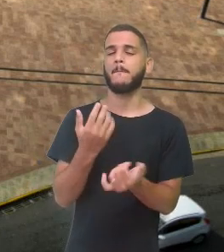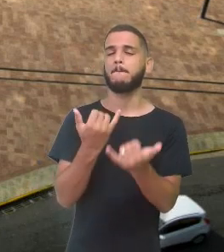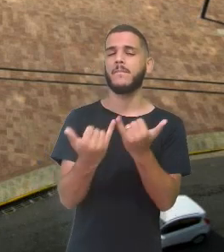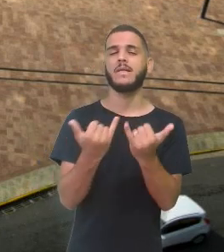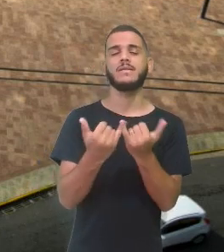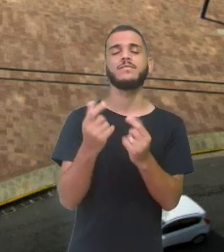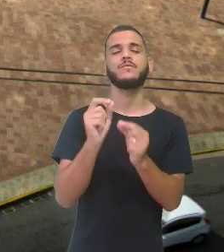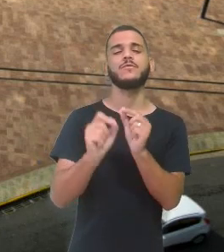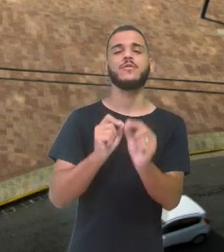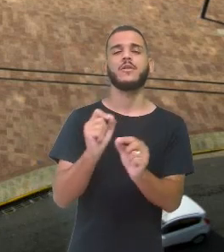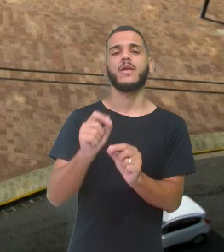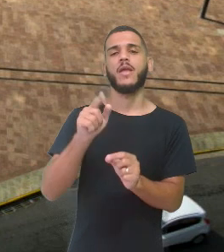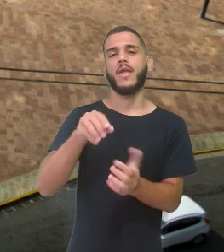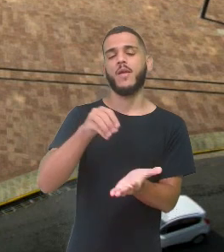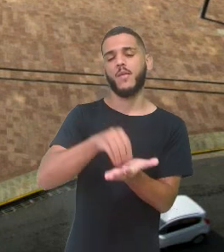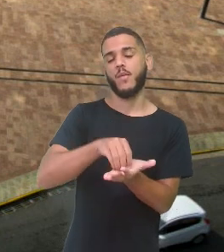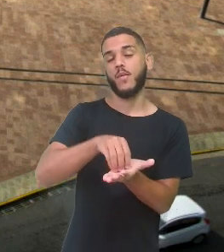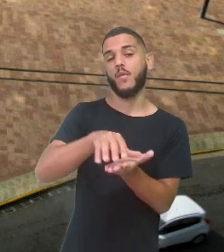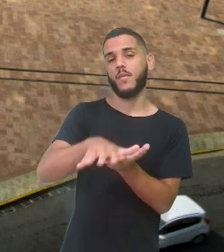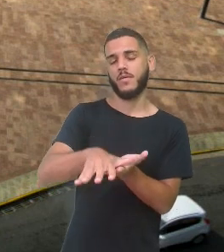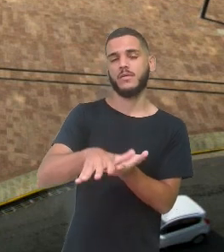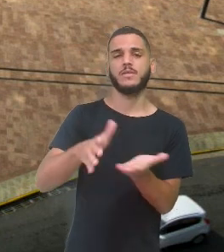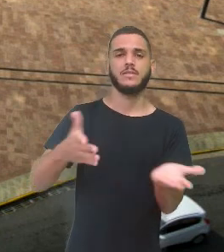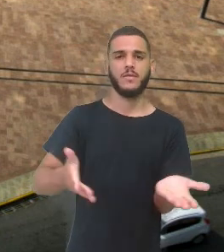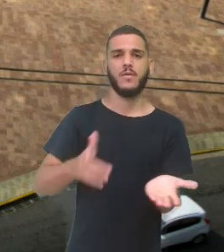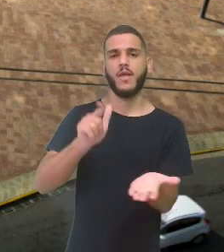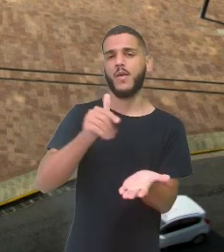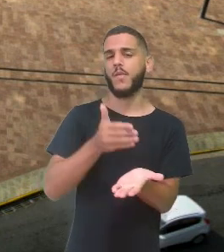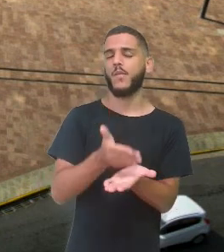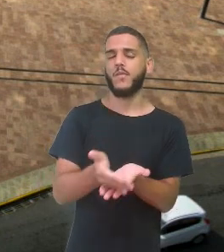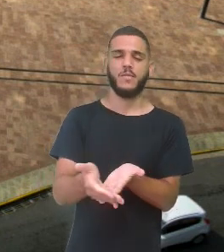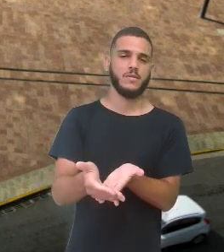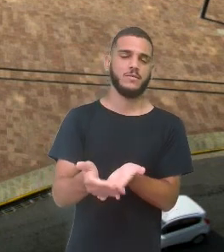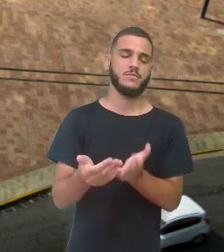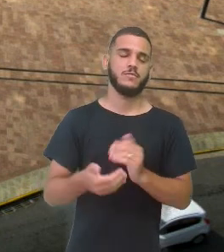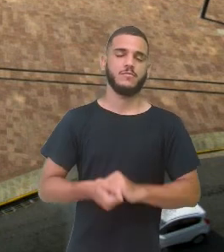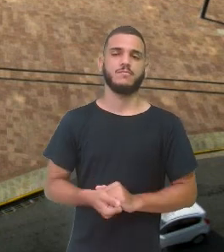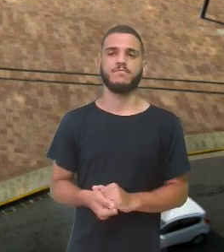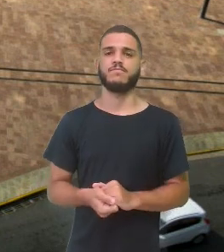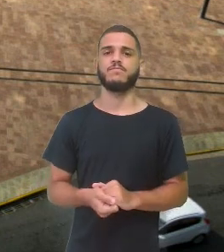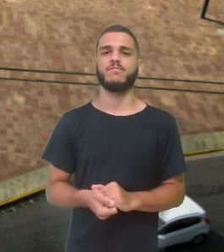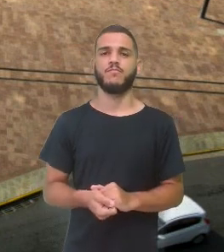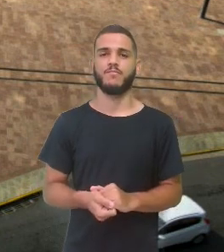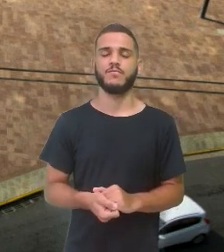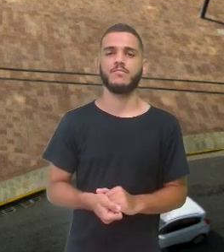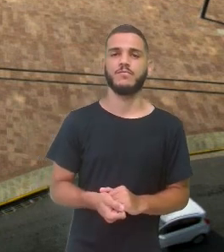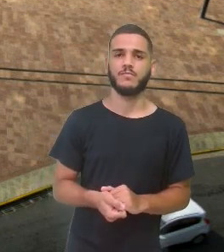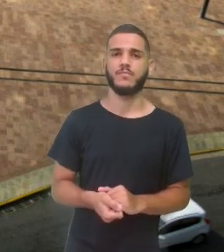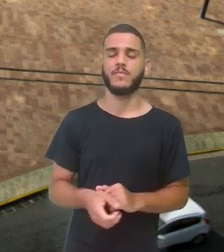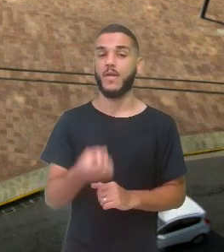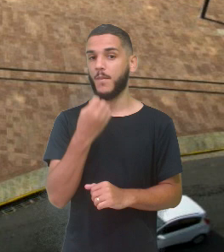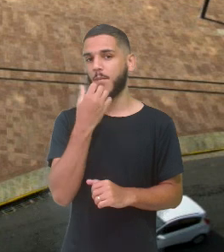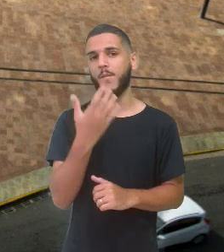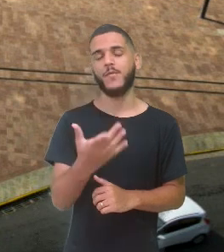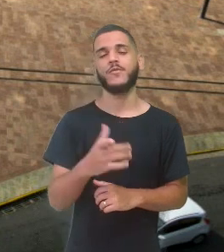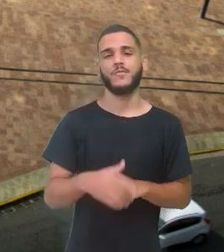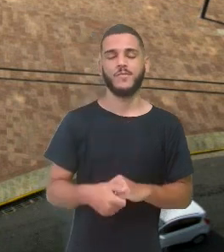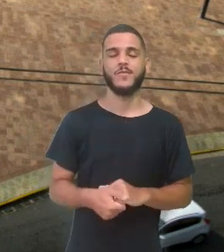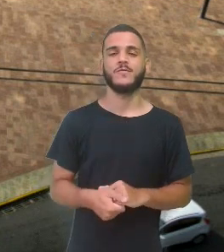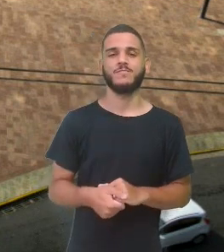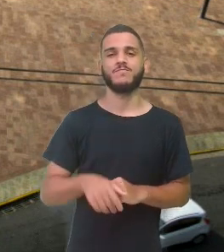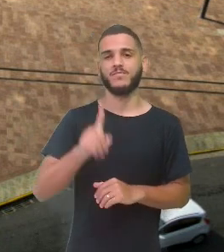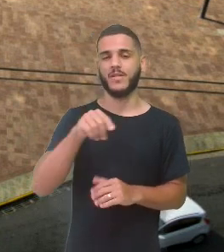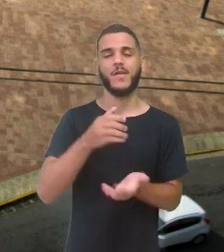como o próprio nome fala, Marco Zero, é o começo. É o ponto de partida, né? Isso, muito bom. Essa expressão que eu queria. É o